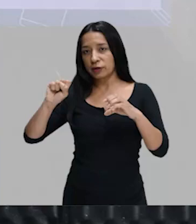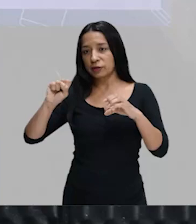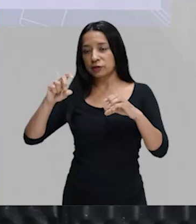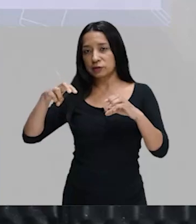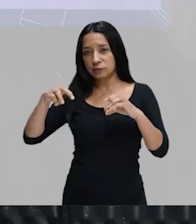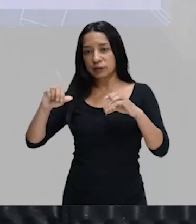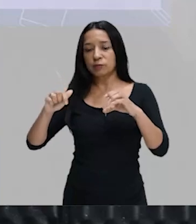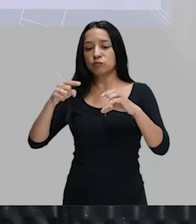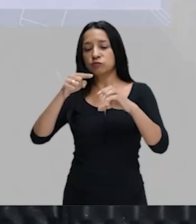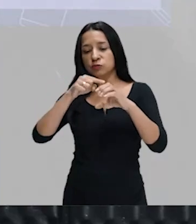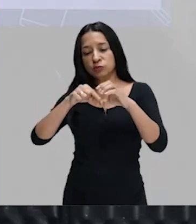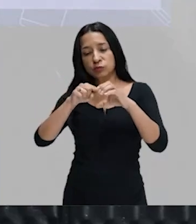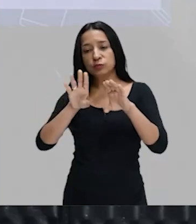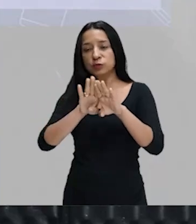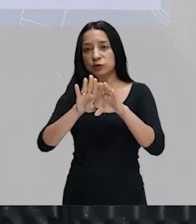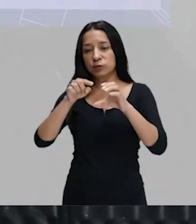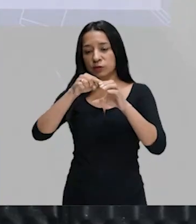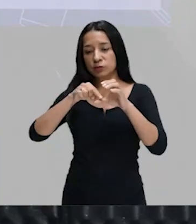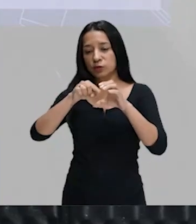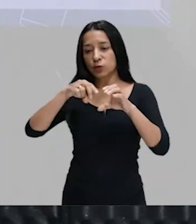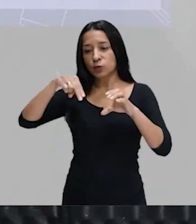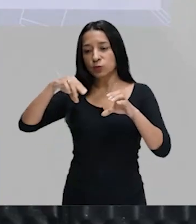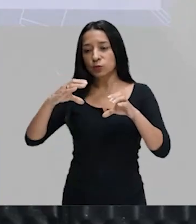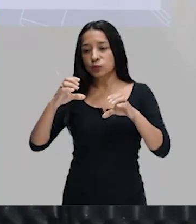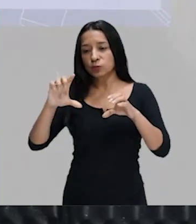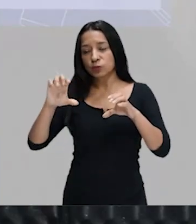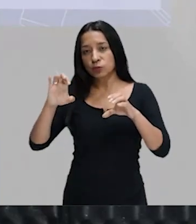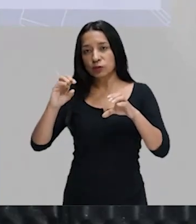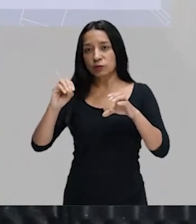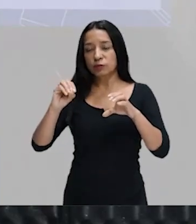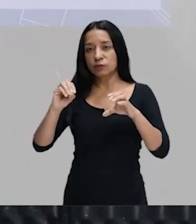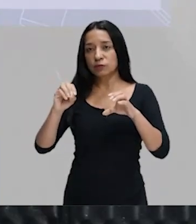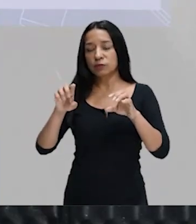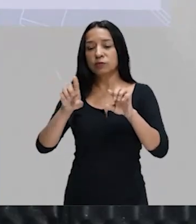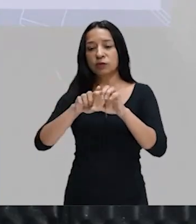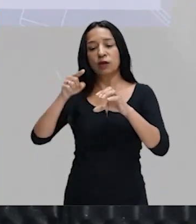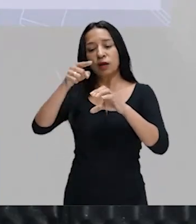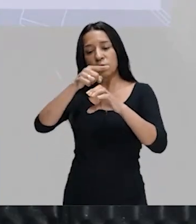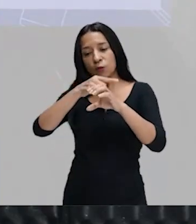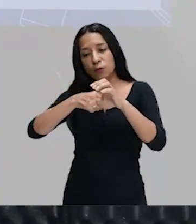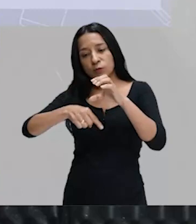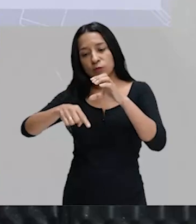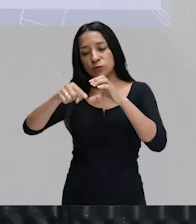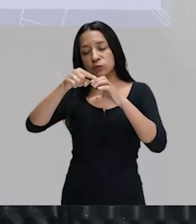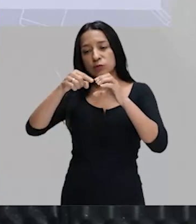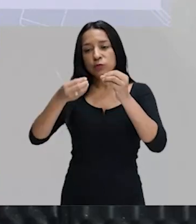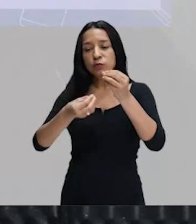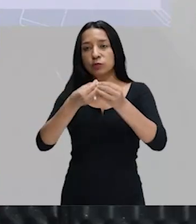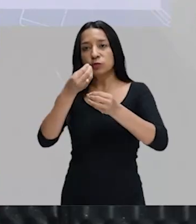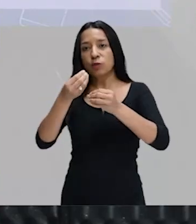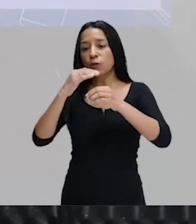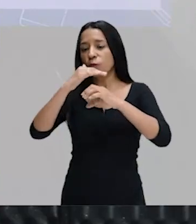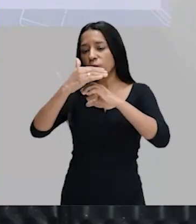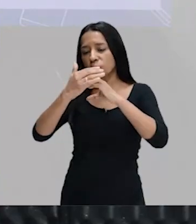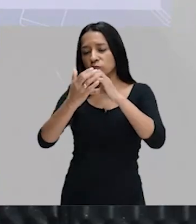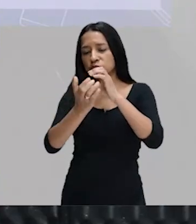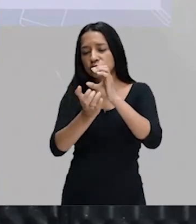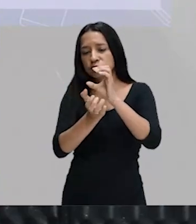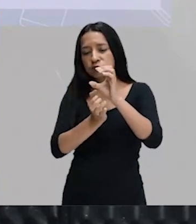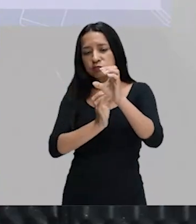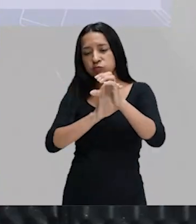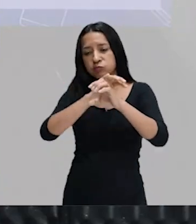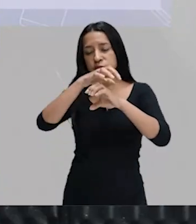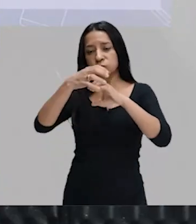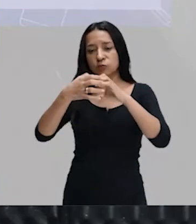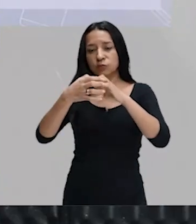Só que além dessas três estruturas, nós vamos encontrar um envoltório externo, como se fosse uma armadura protegendo essa